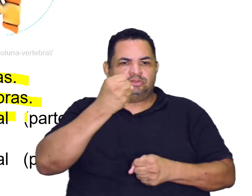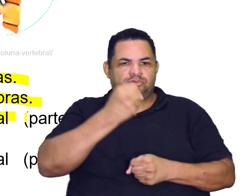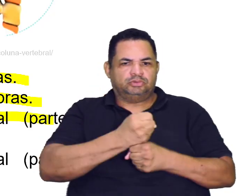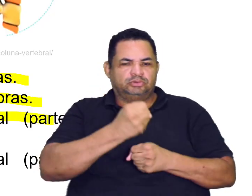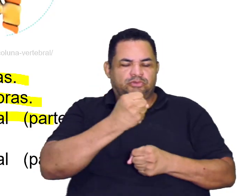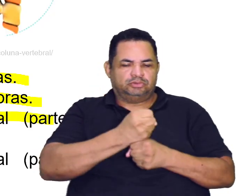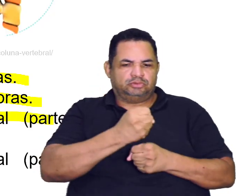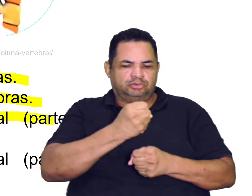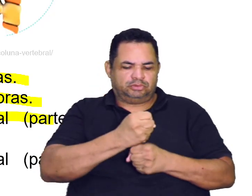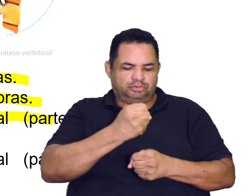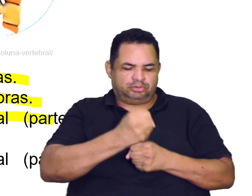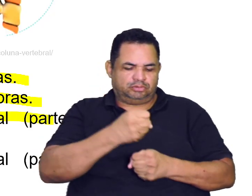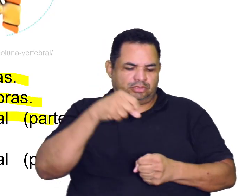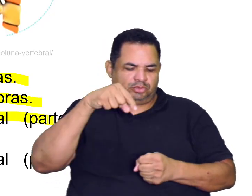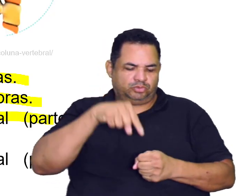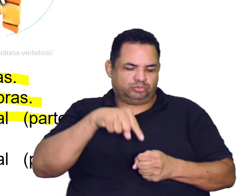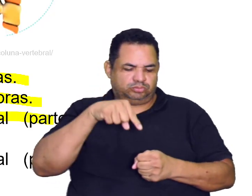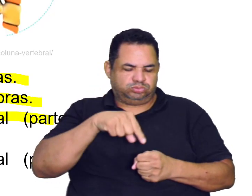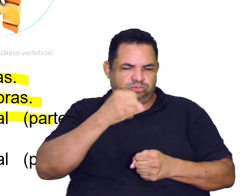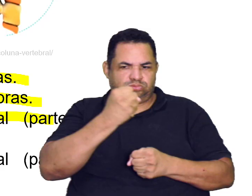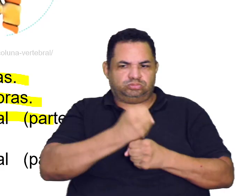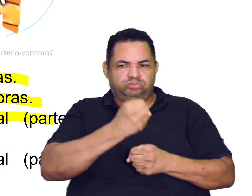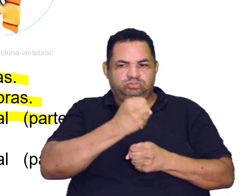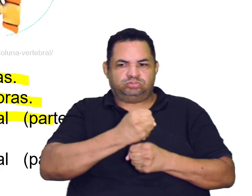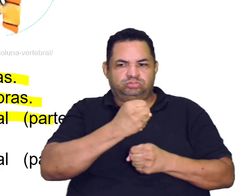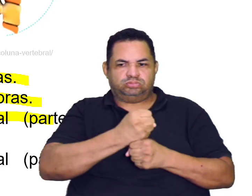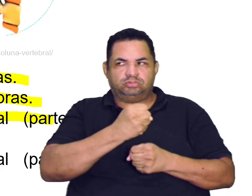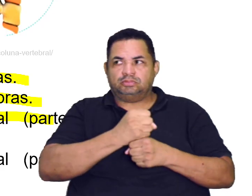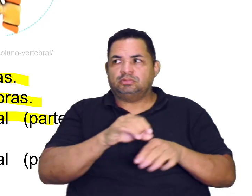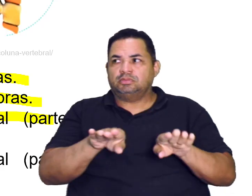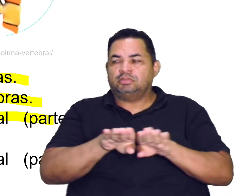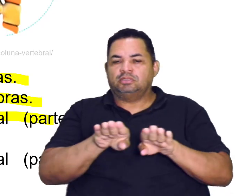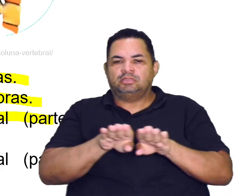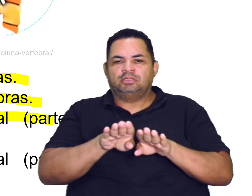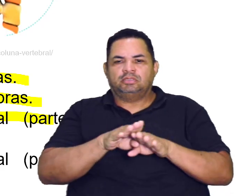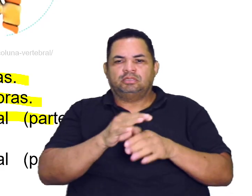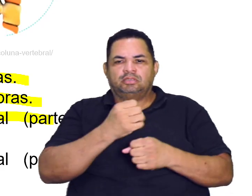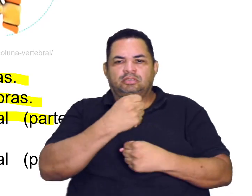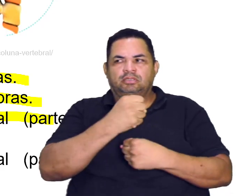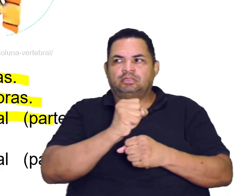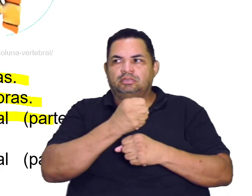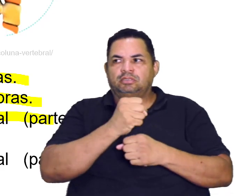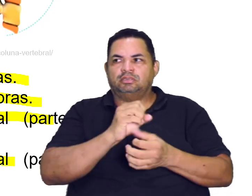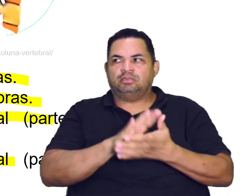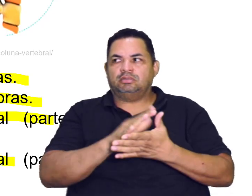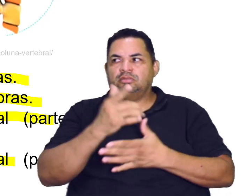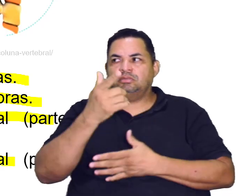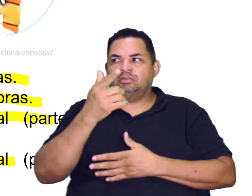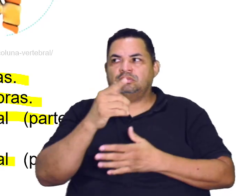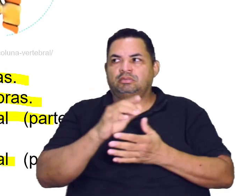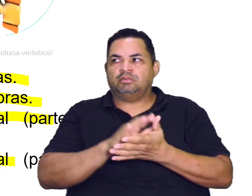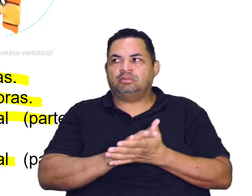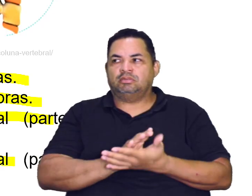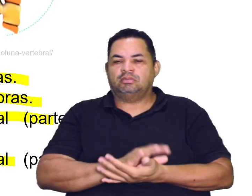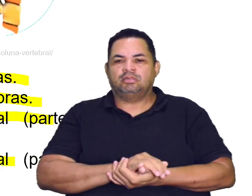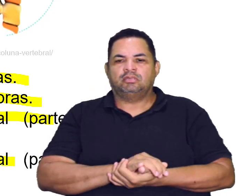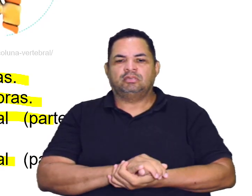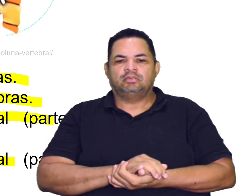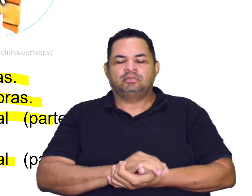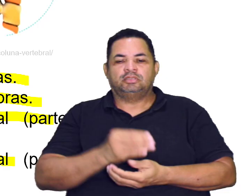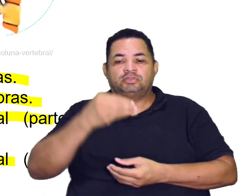achatamento do disco intervertebral, ok? E há também o achatamento do disco novamente na